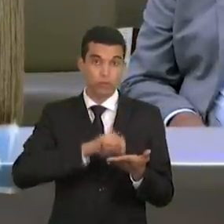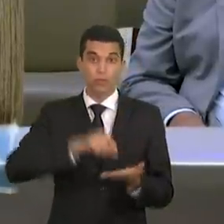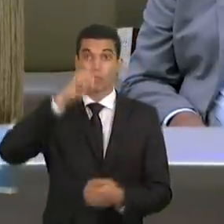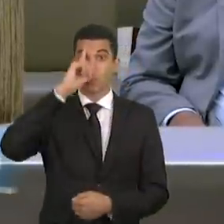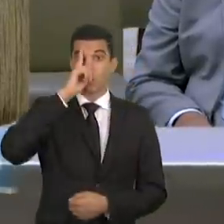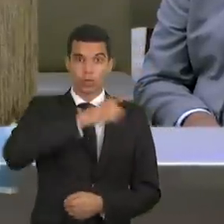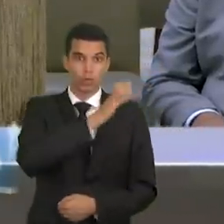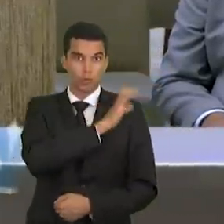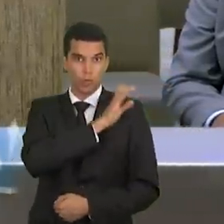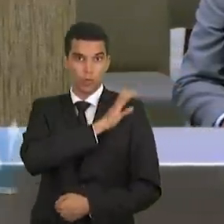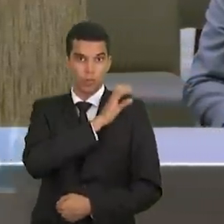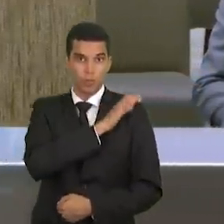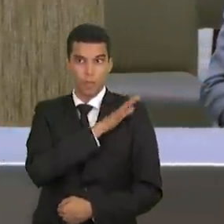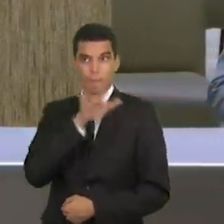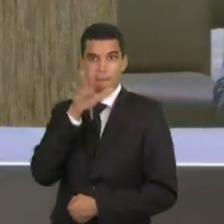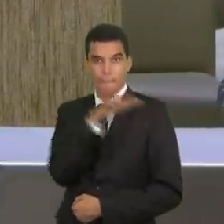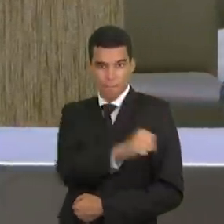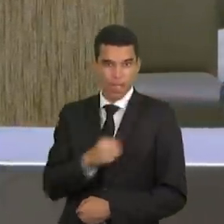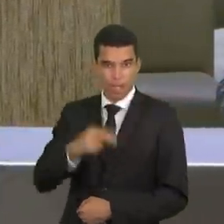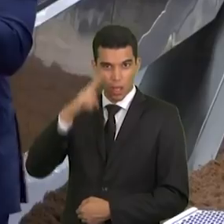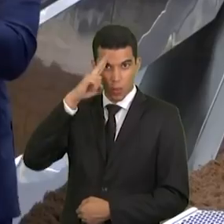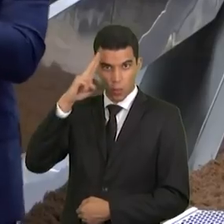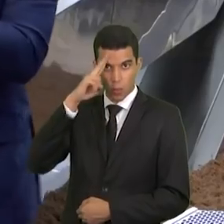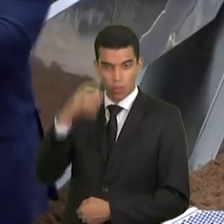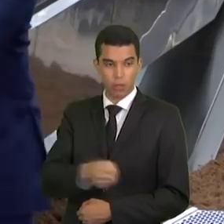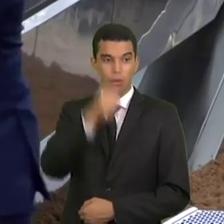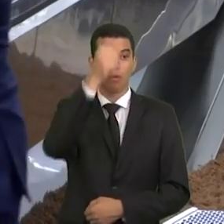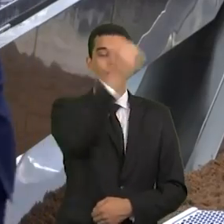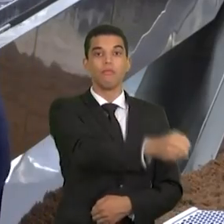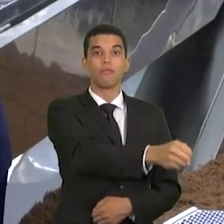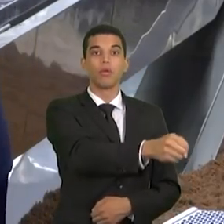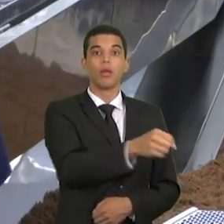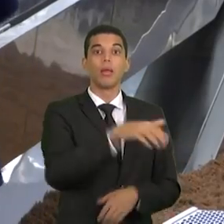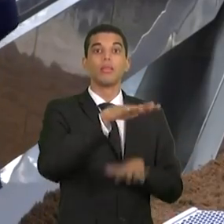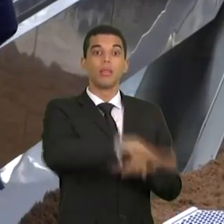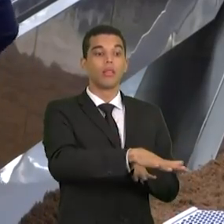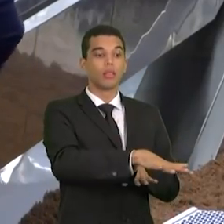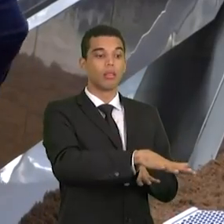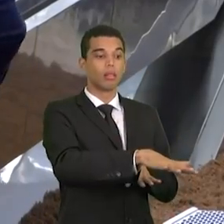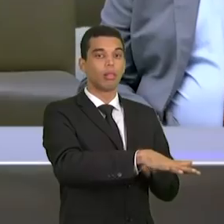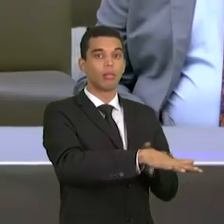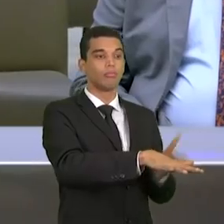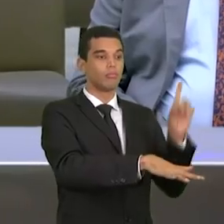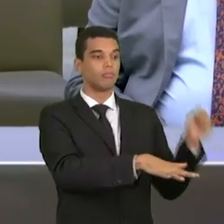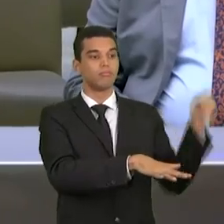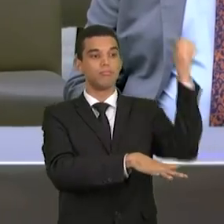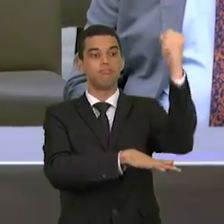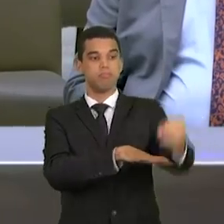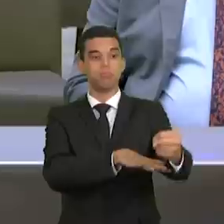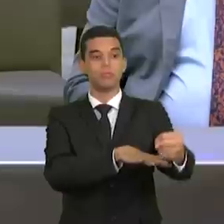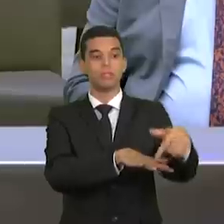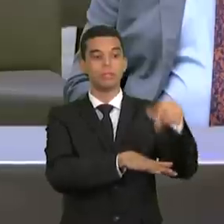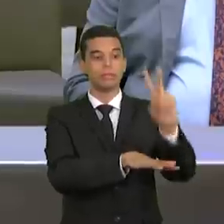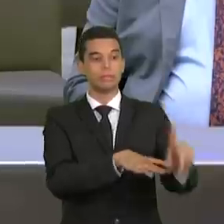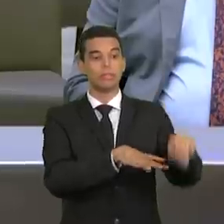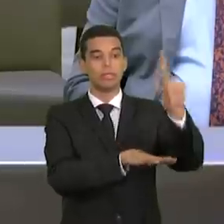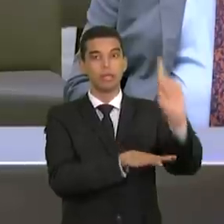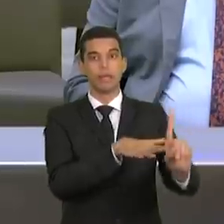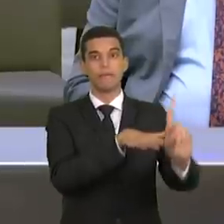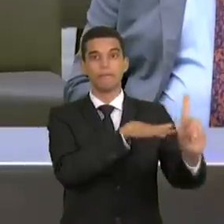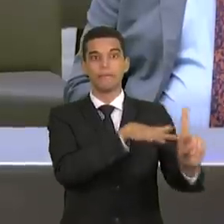tivesse compromisso, e dito: o caminho é diferente, eu vou fugir disto para não morrer. Mas ele não leu a